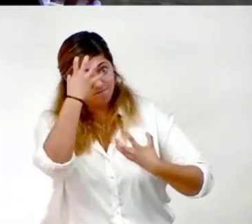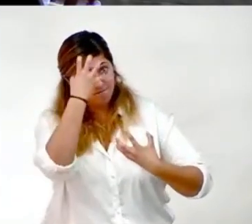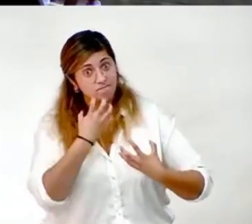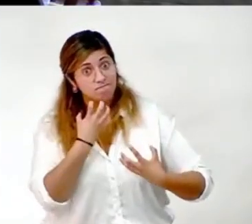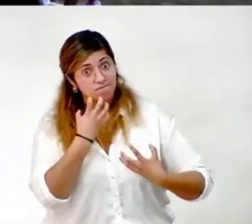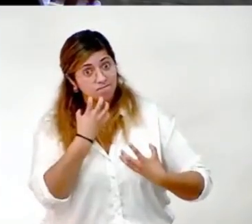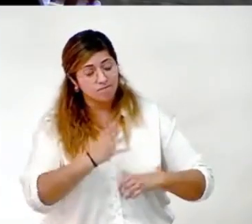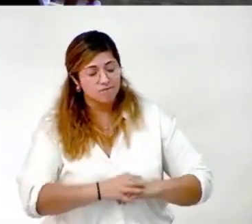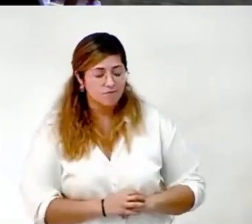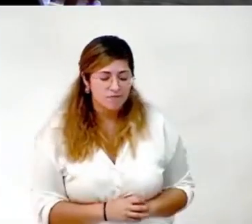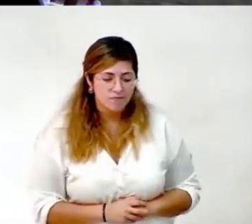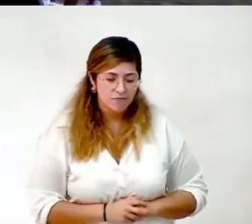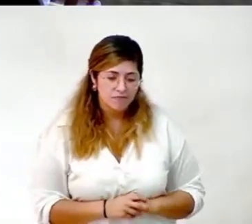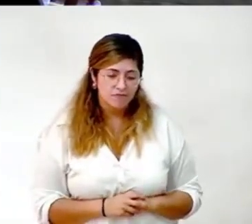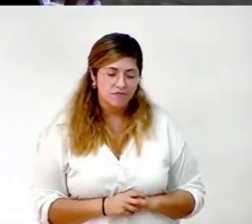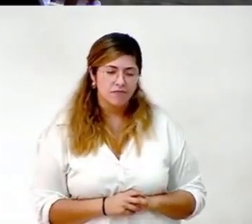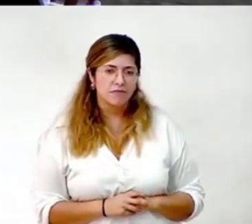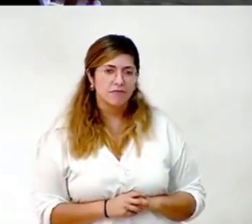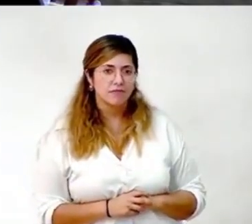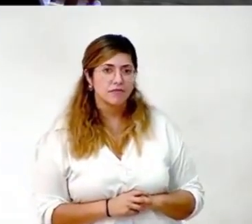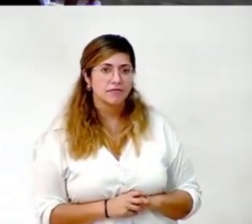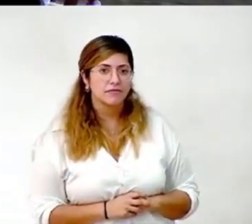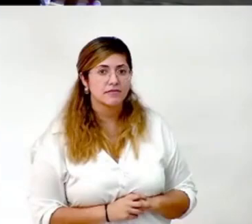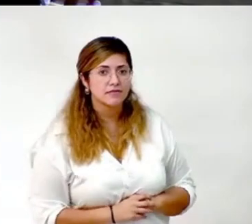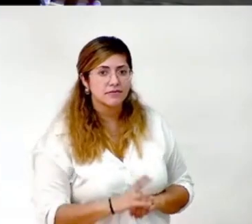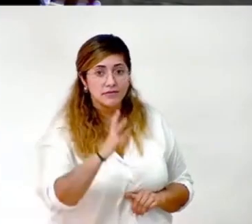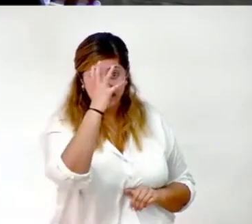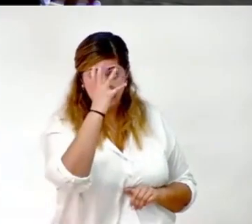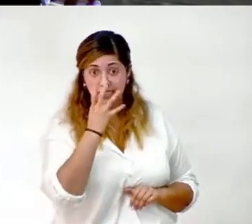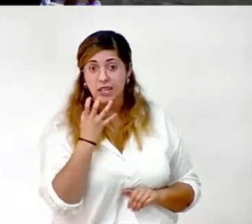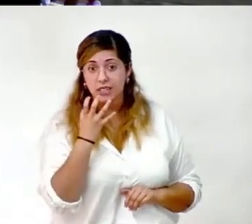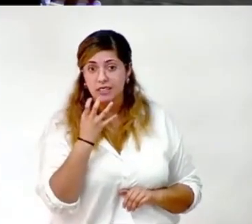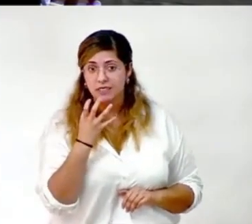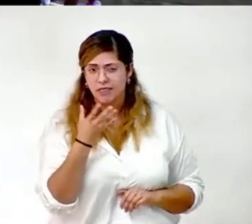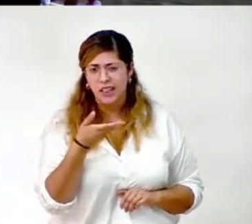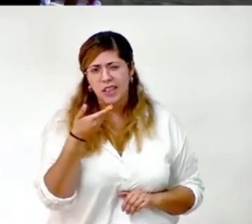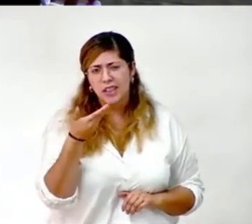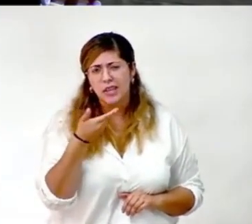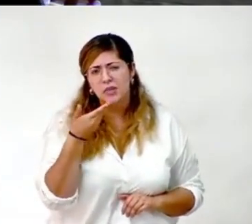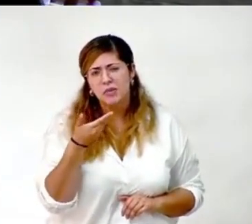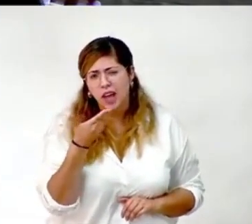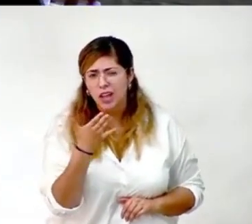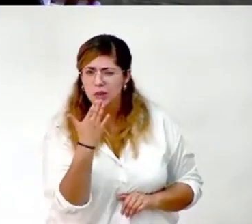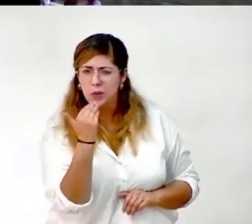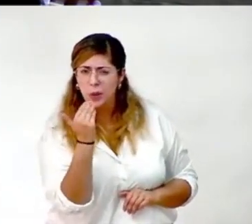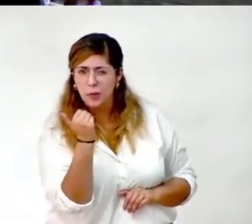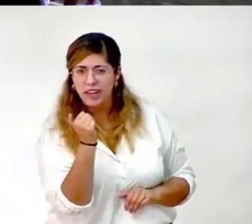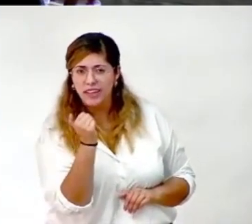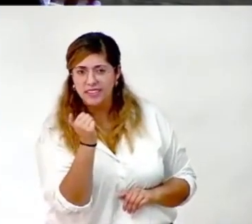Não é um alimento insípido, leve.